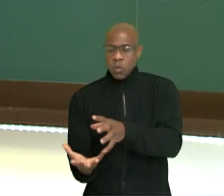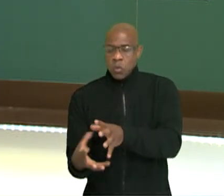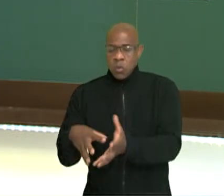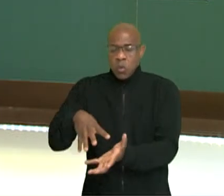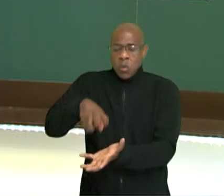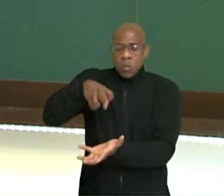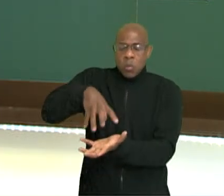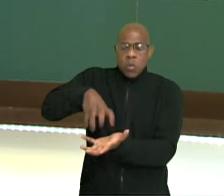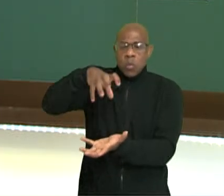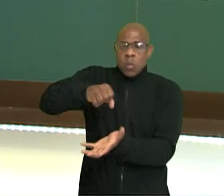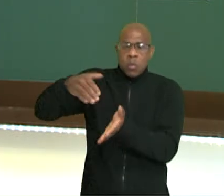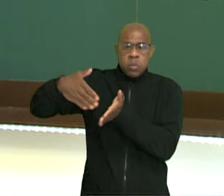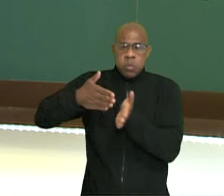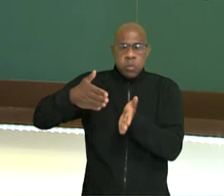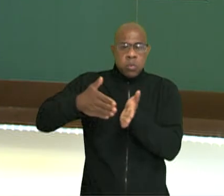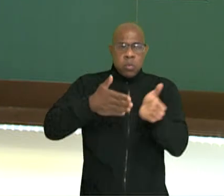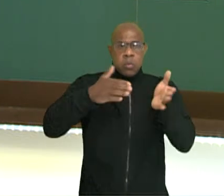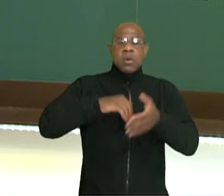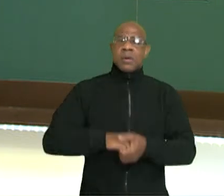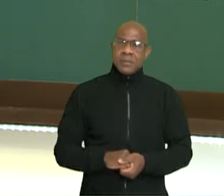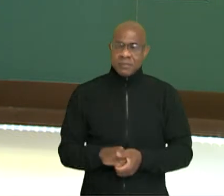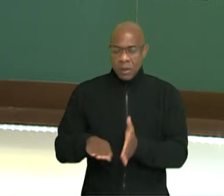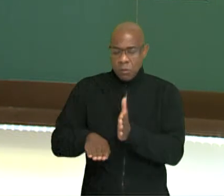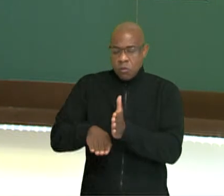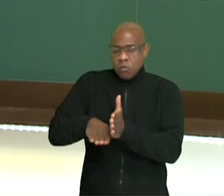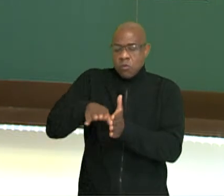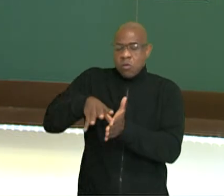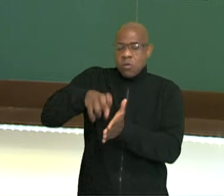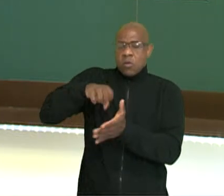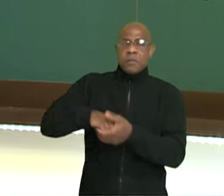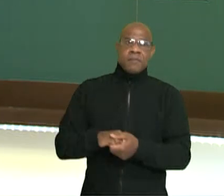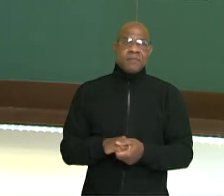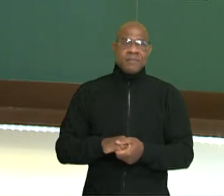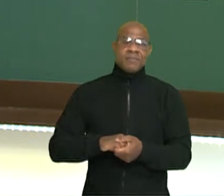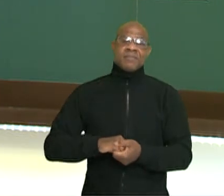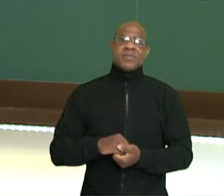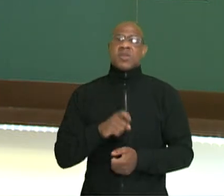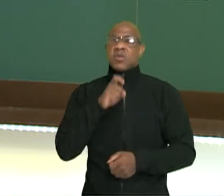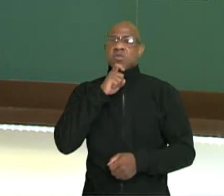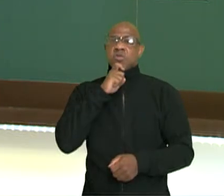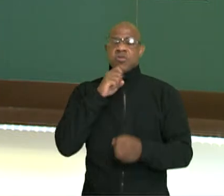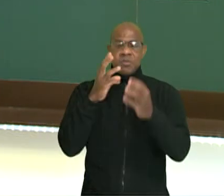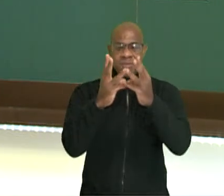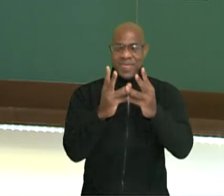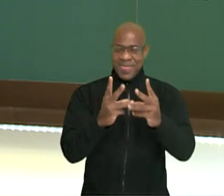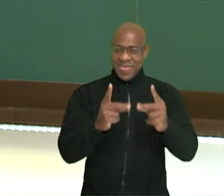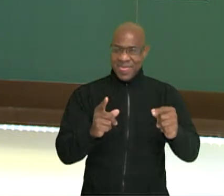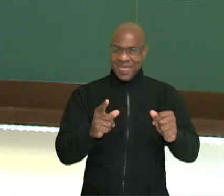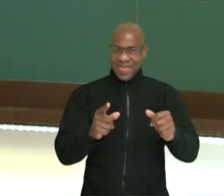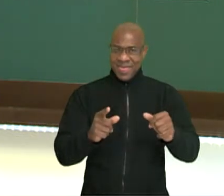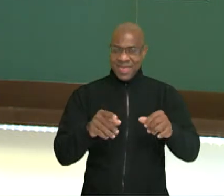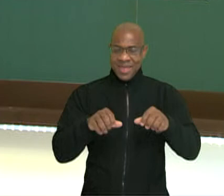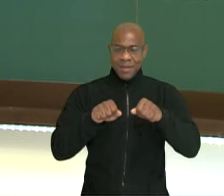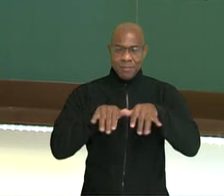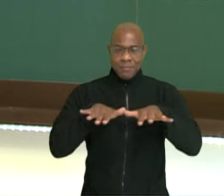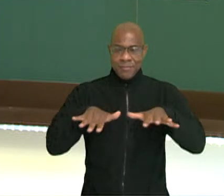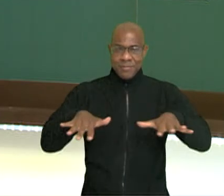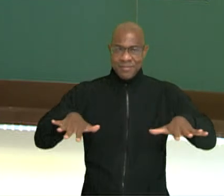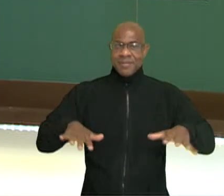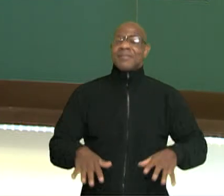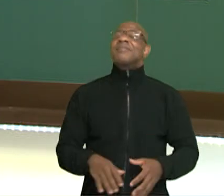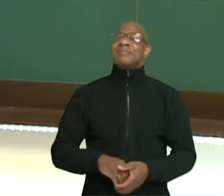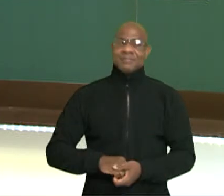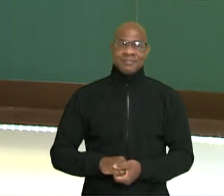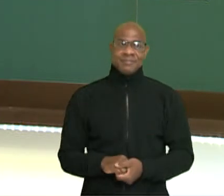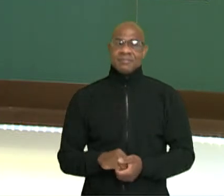indo para o oceano também. E a água que era, o gelo que era sólido, agora é líquido. Isso tudo faz uma diferença,